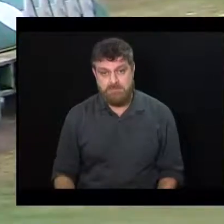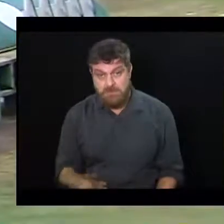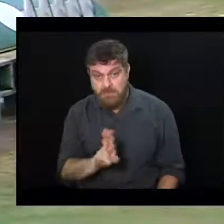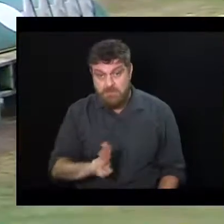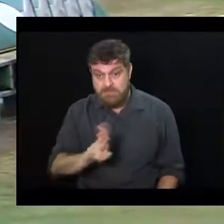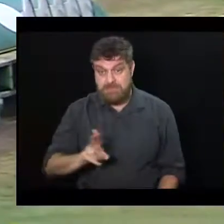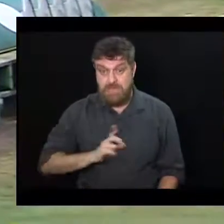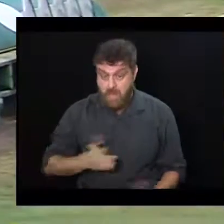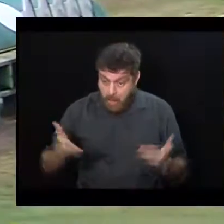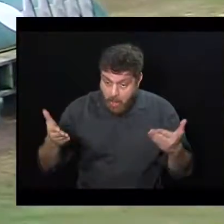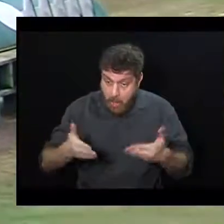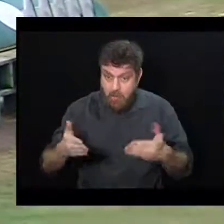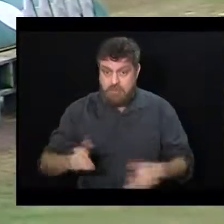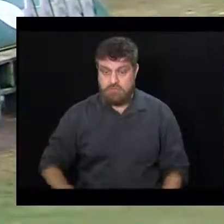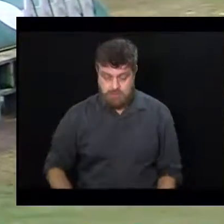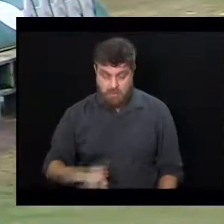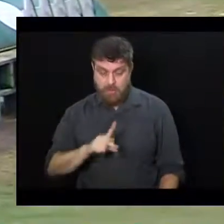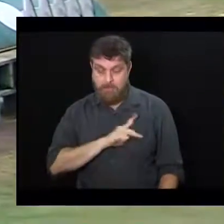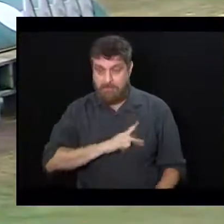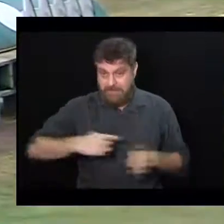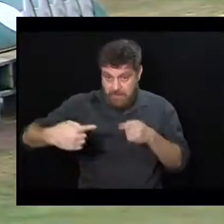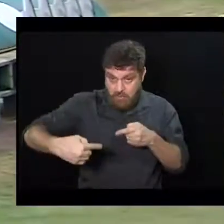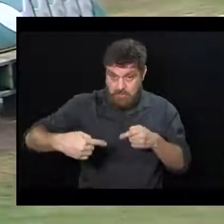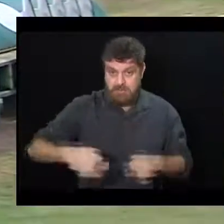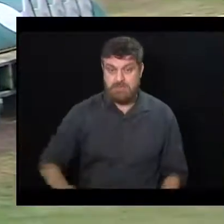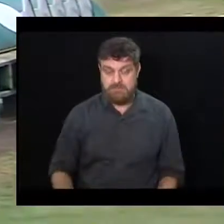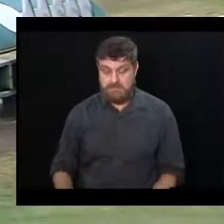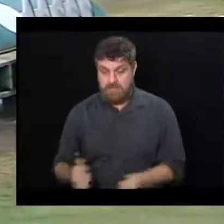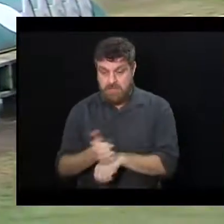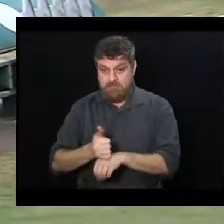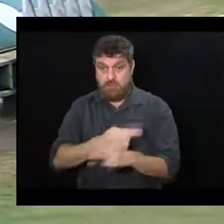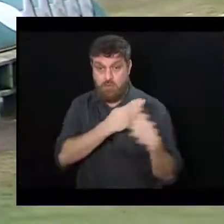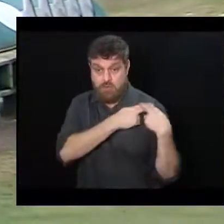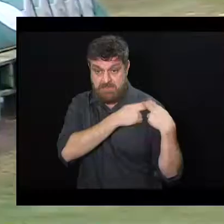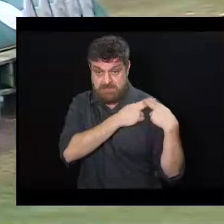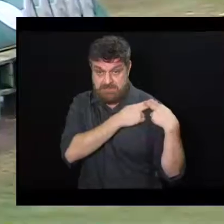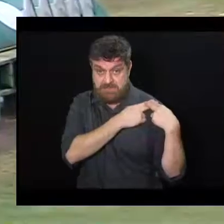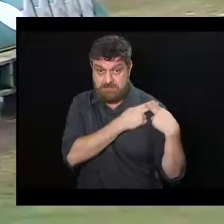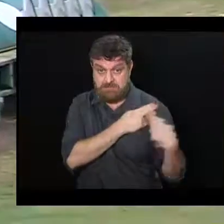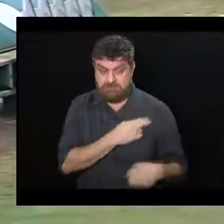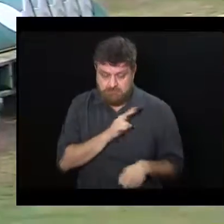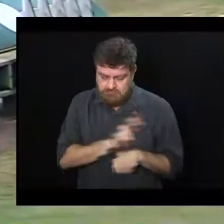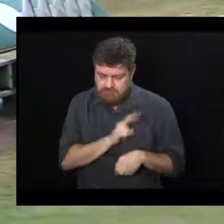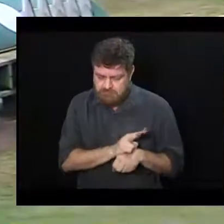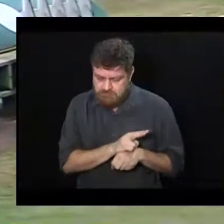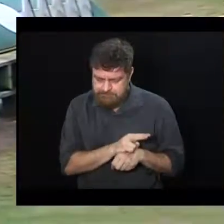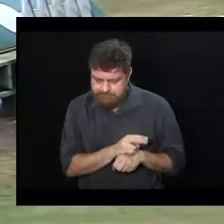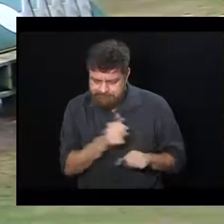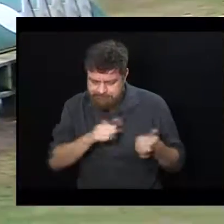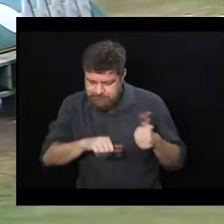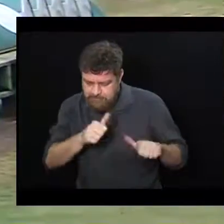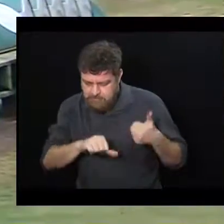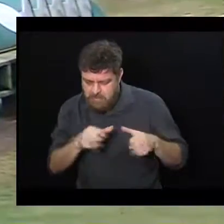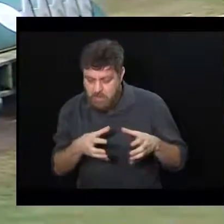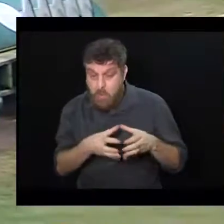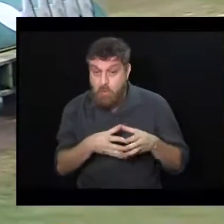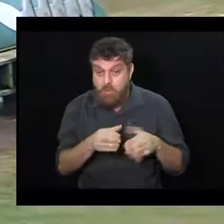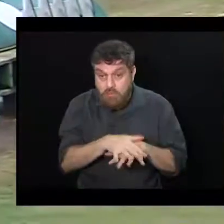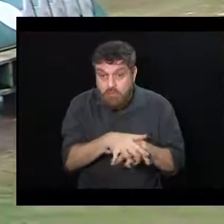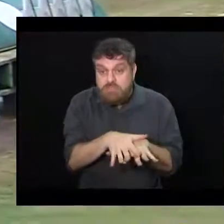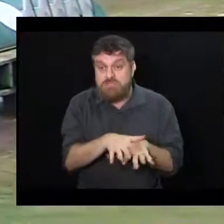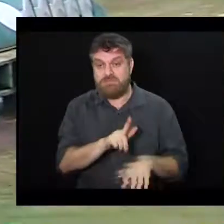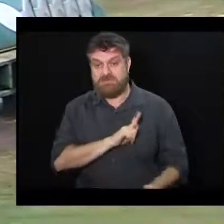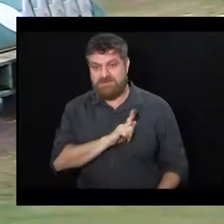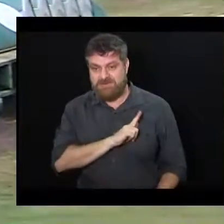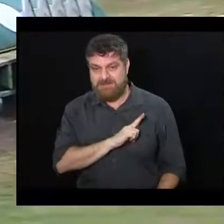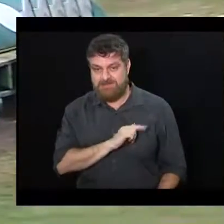esse amistoso contra a equipe do Palmeiras para que o técnico Roberto Fonseca possa já observar a equipe bugrina para a